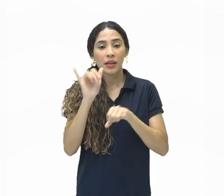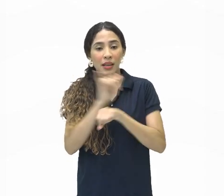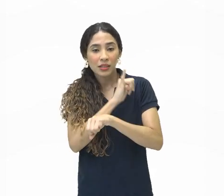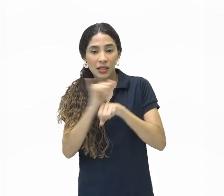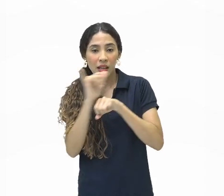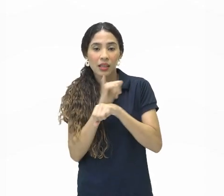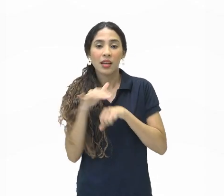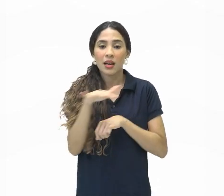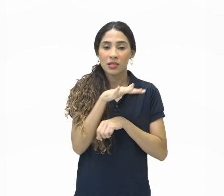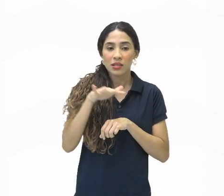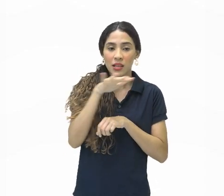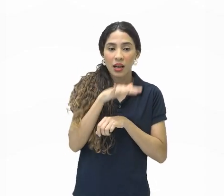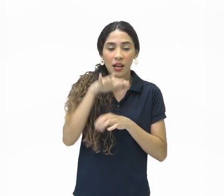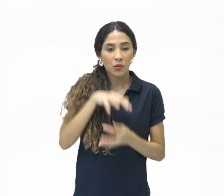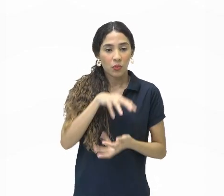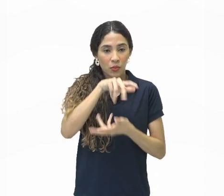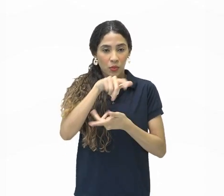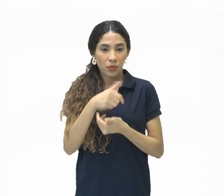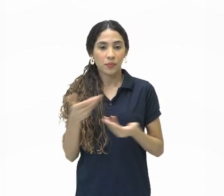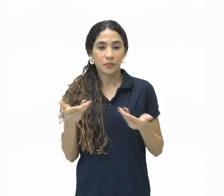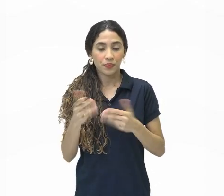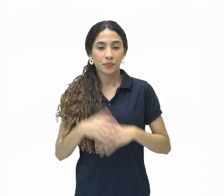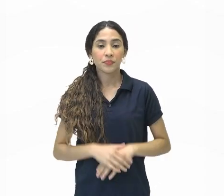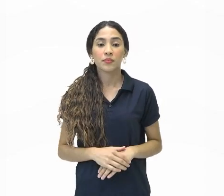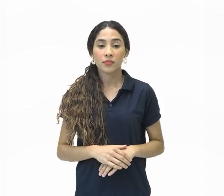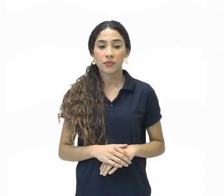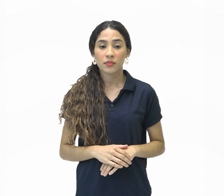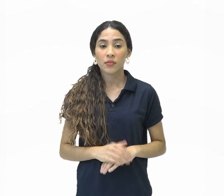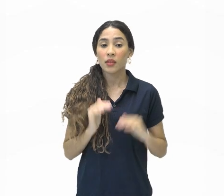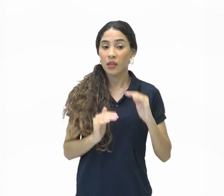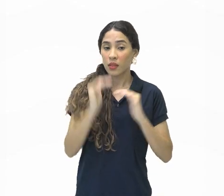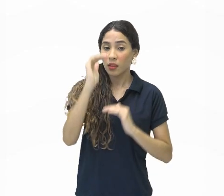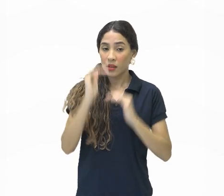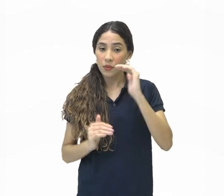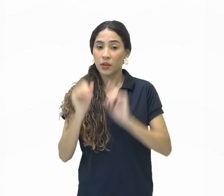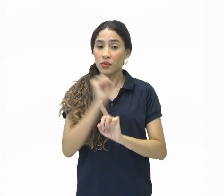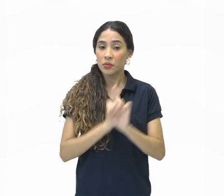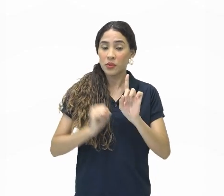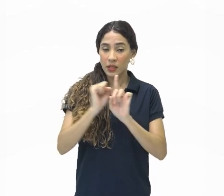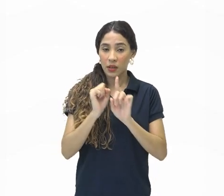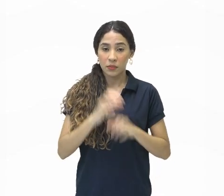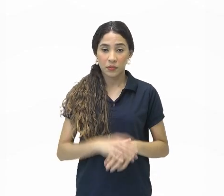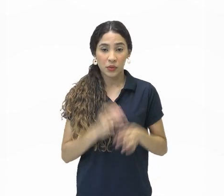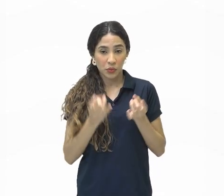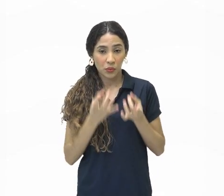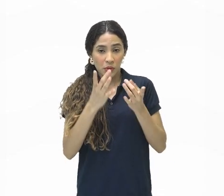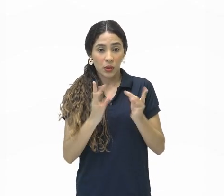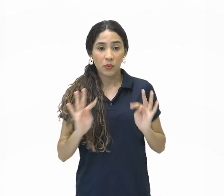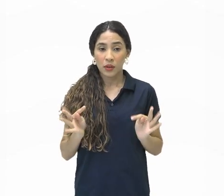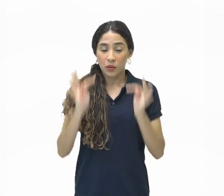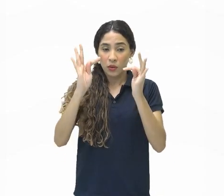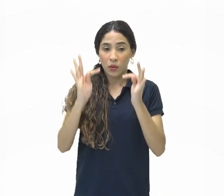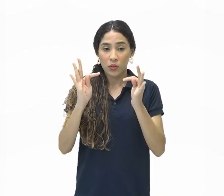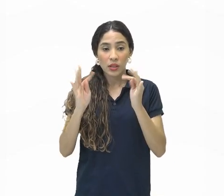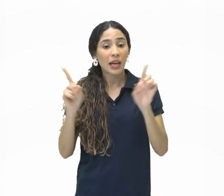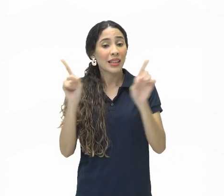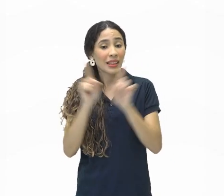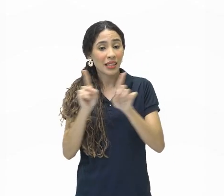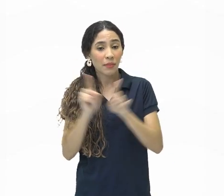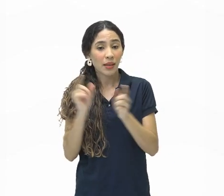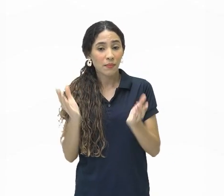configuração de mercado no mundo atual, a desigualdade social, a exclusão digital e